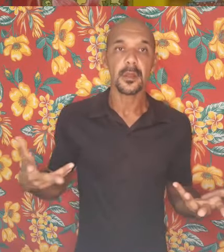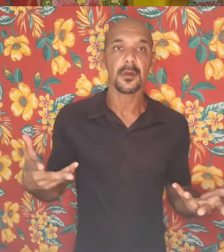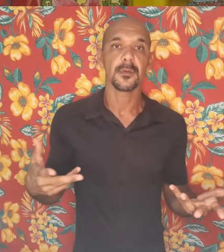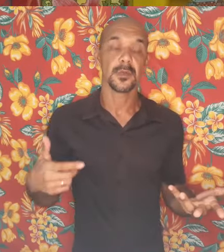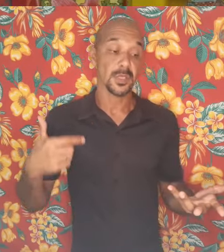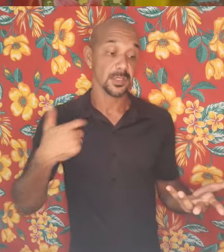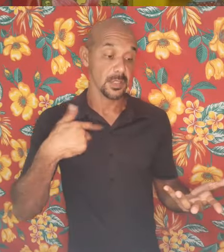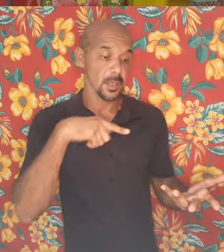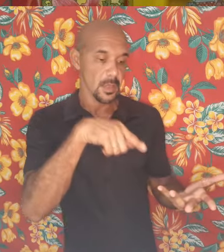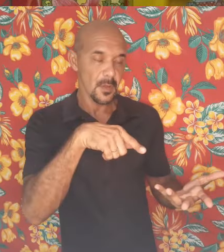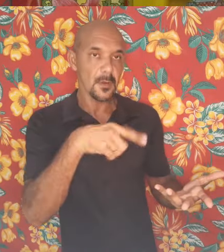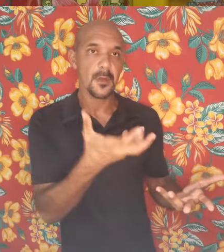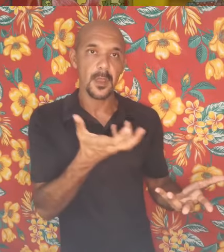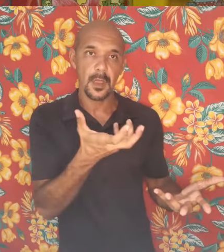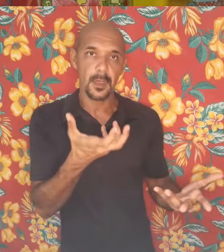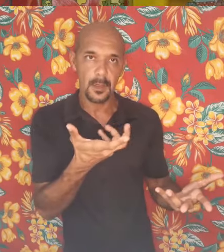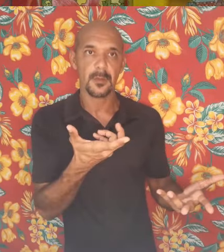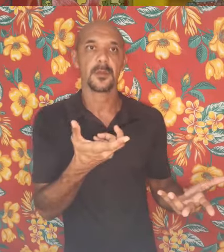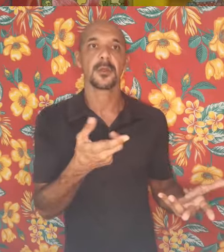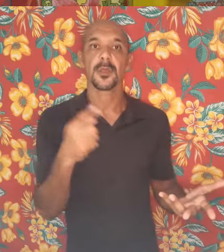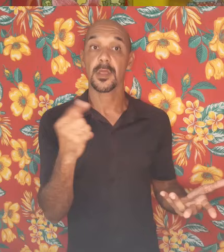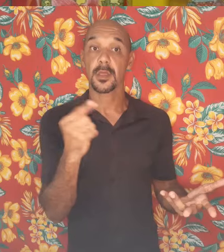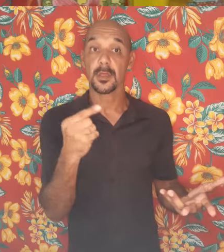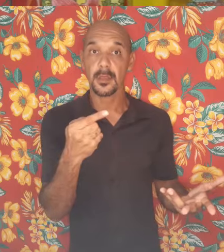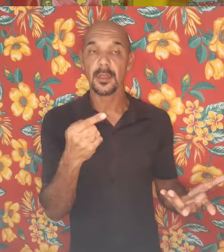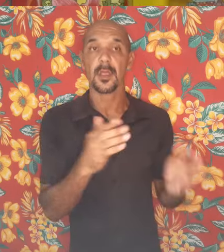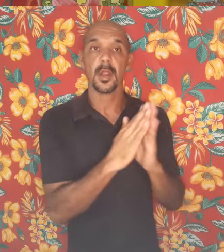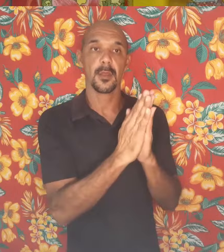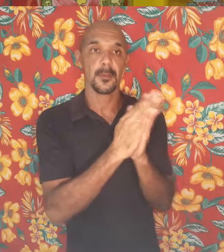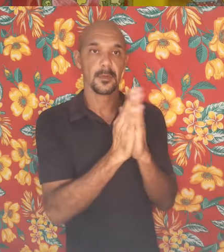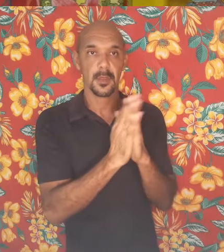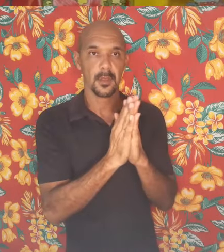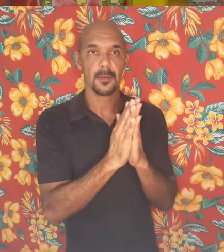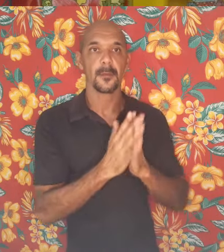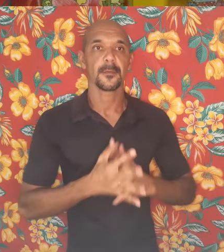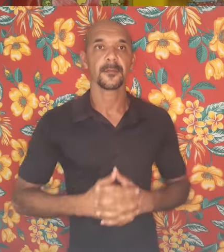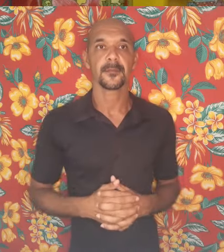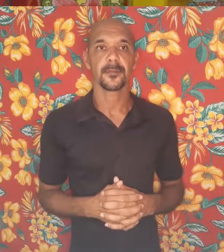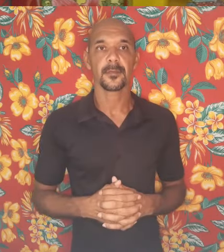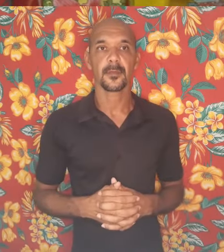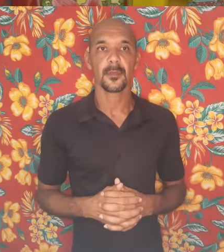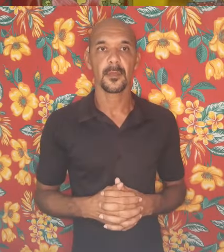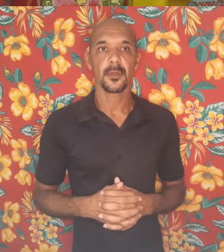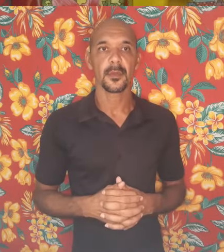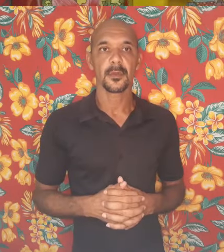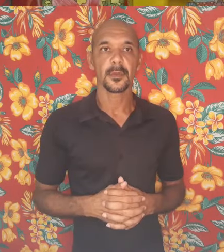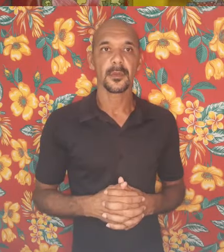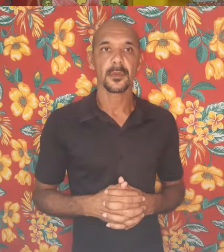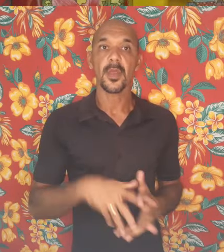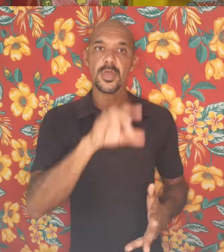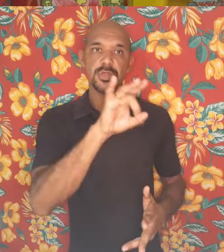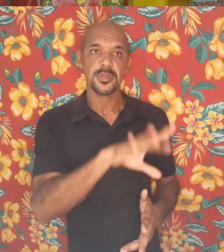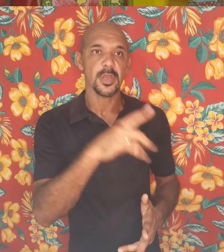eu determinei isso, eu vou fazer o seguinte. Eu vou marcar aqui onde vai ser o nariz do meu